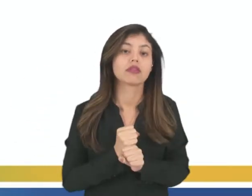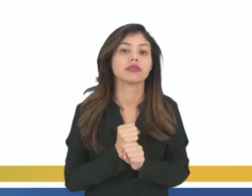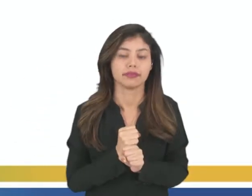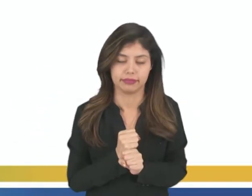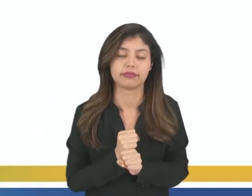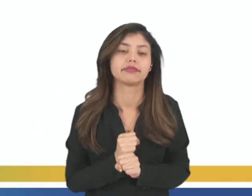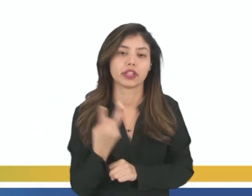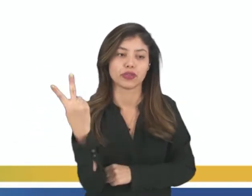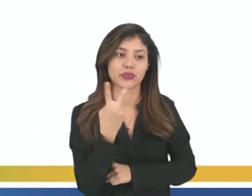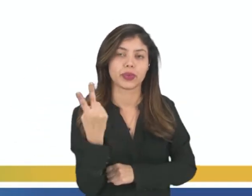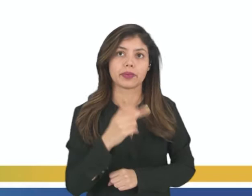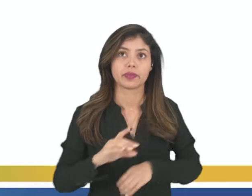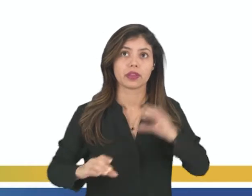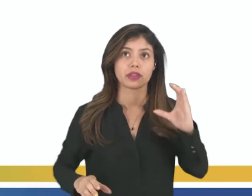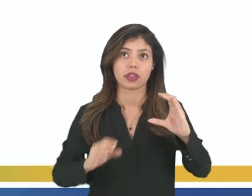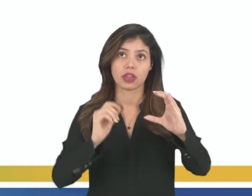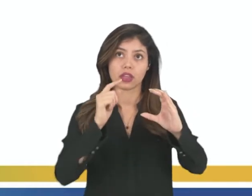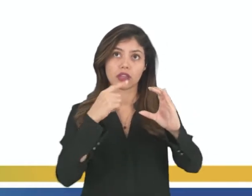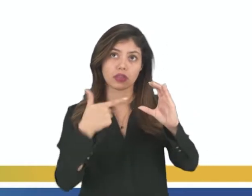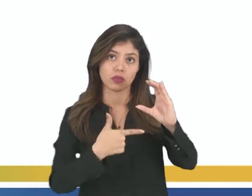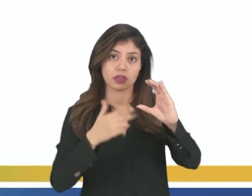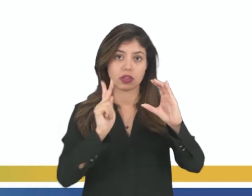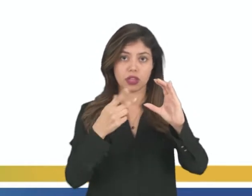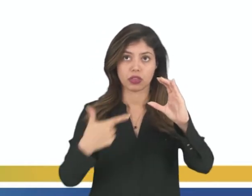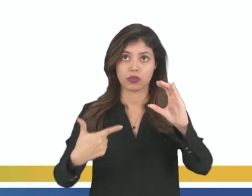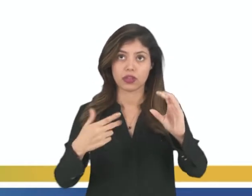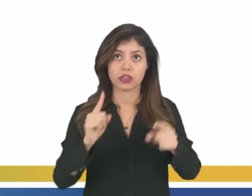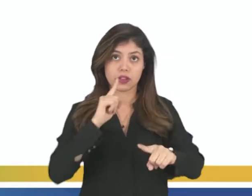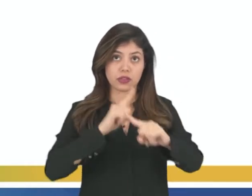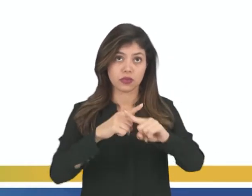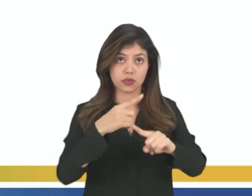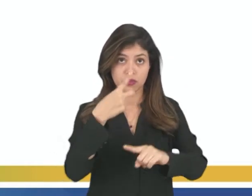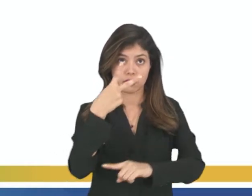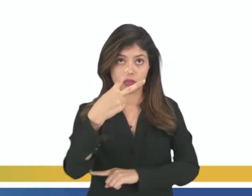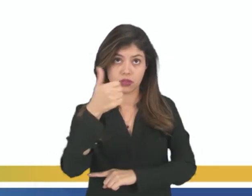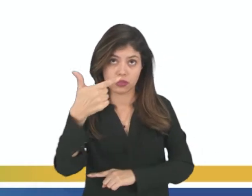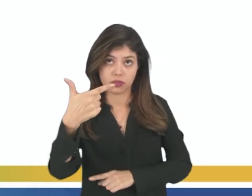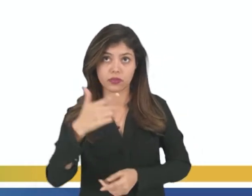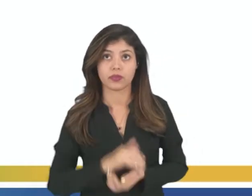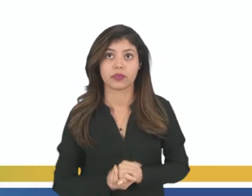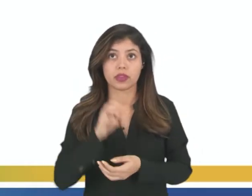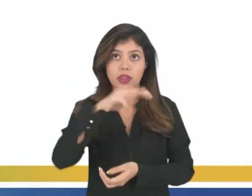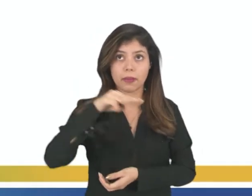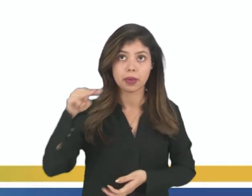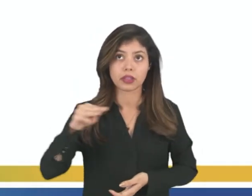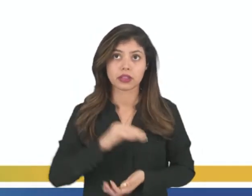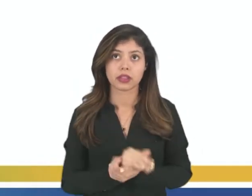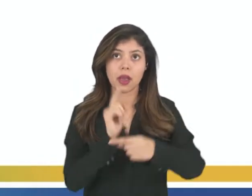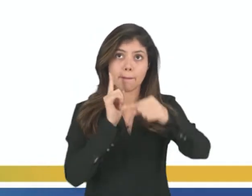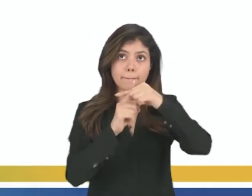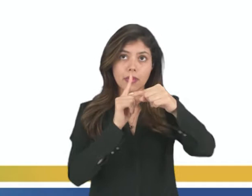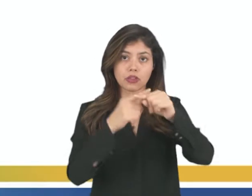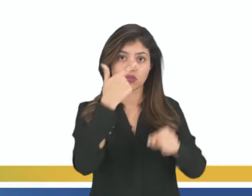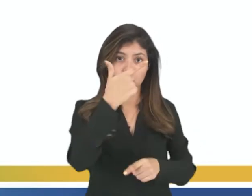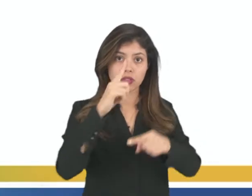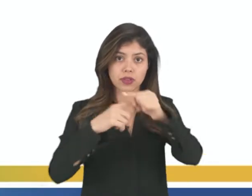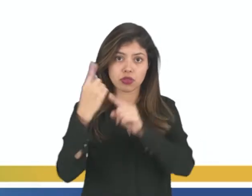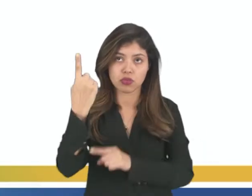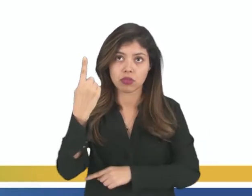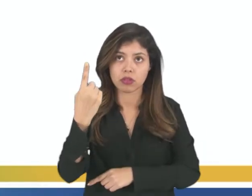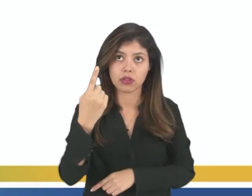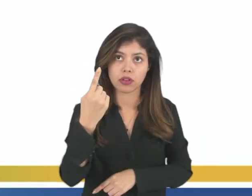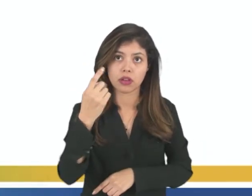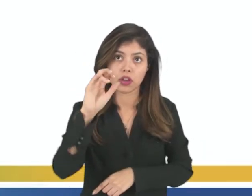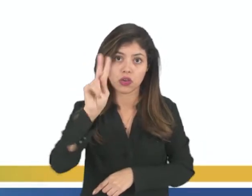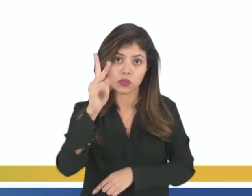atômicas. C2H2, logo nós teremos 2 vezes 12, que é a massa do carbono, mais 2 vezes 1, que é a massa do